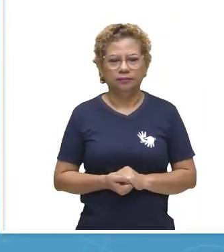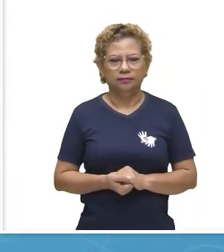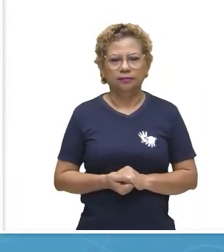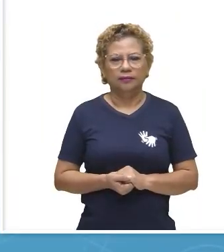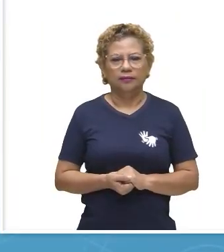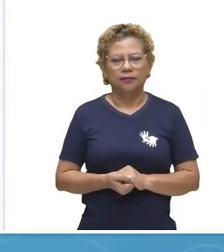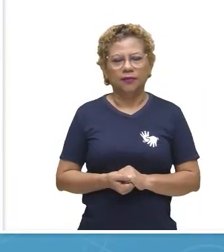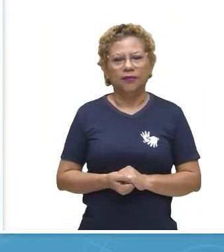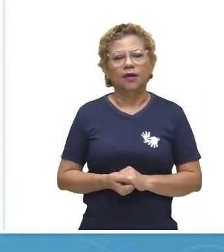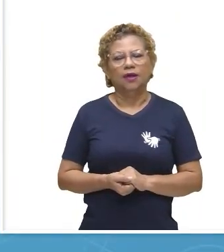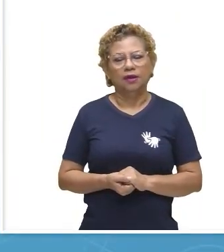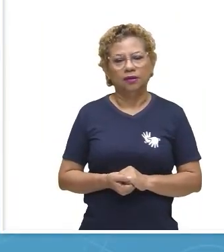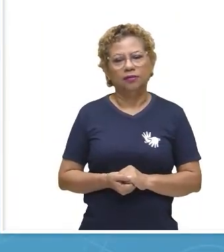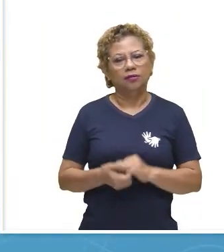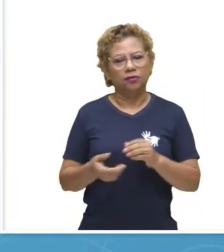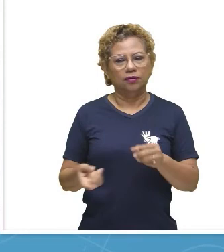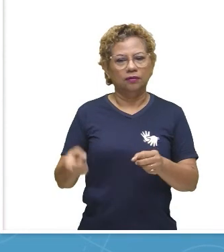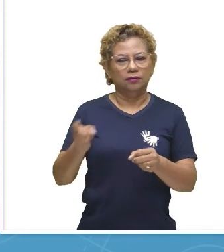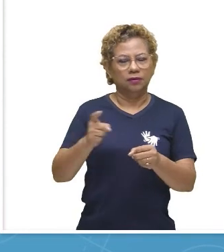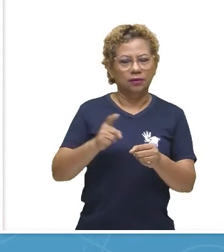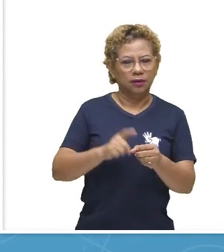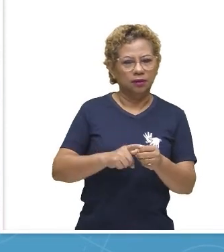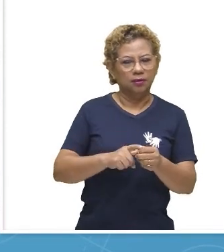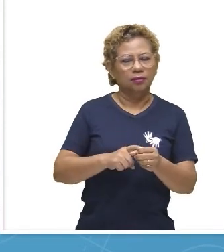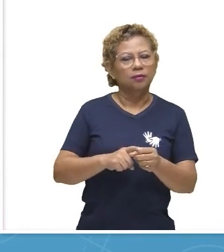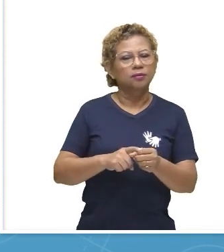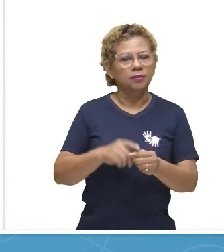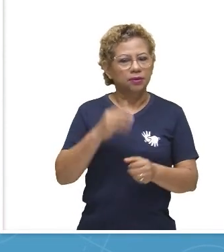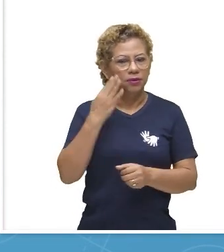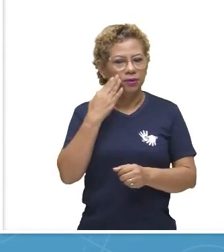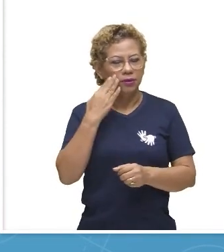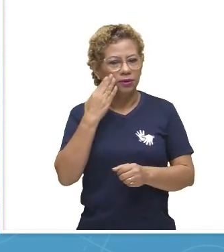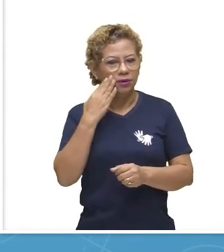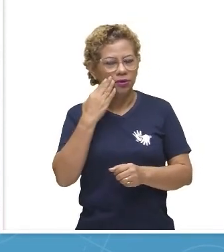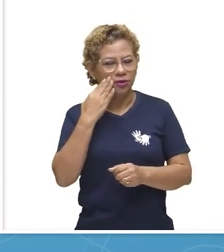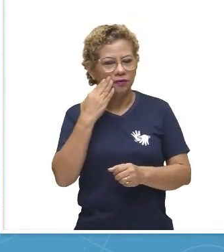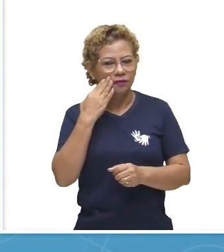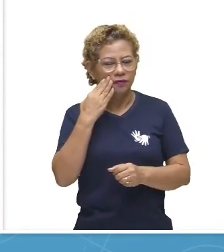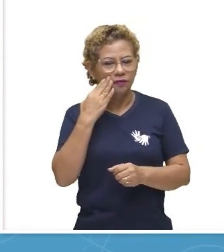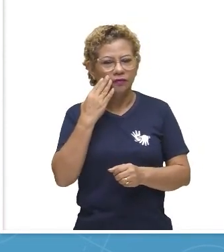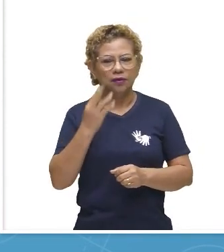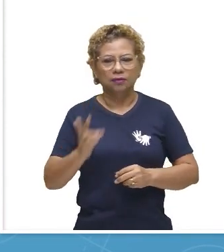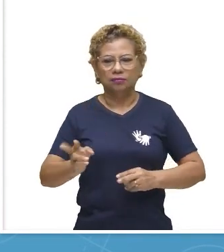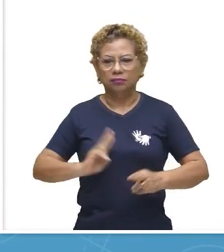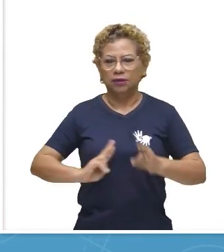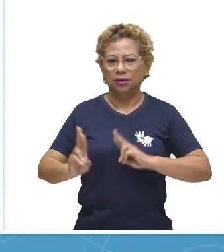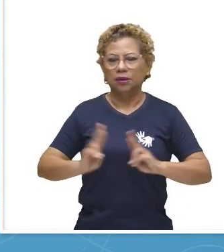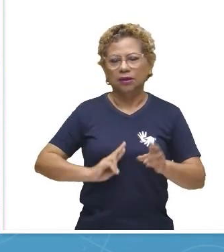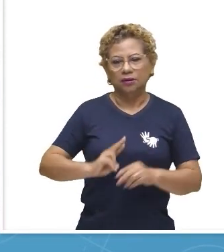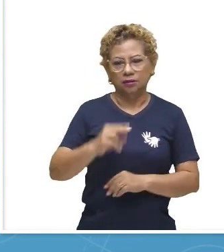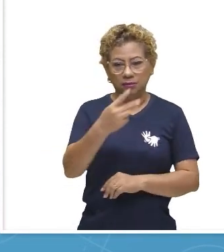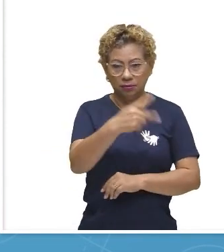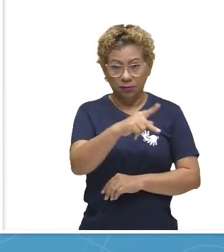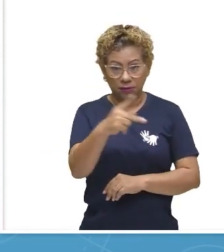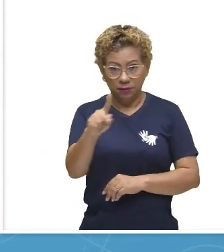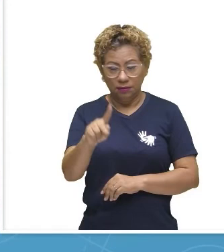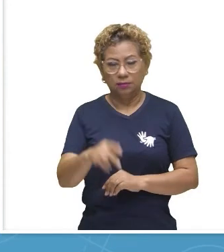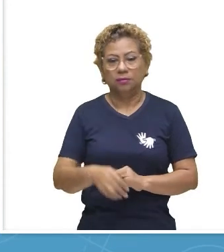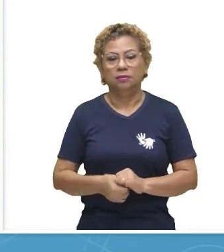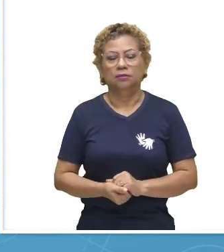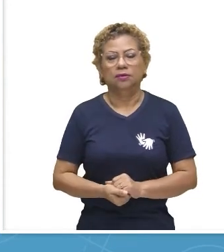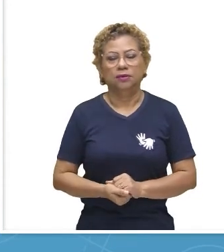Muito bem, então voltamos aí para fazer a nossa interatividade. Vou ler aí algumas respostas de vocês, tá bom? Então, a